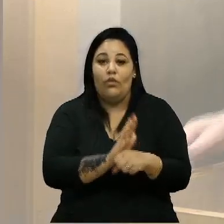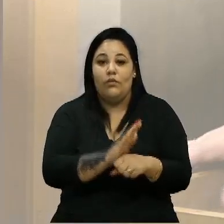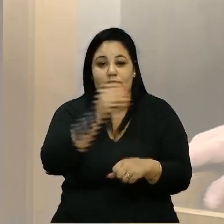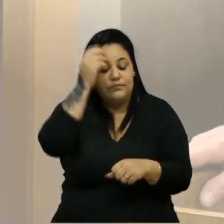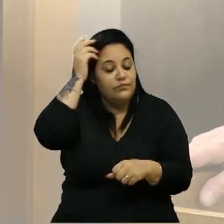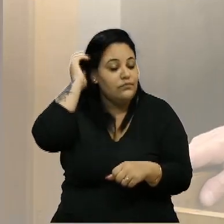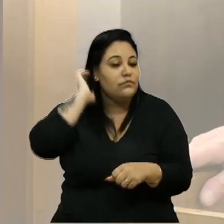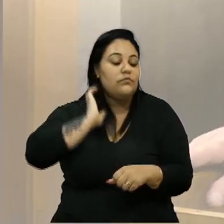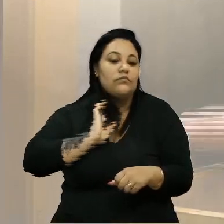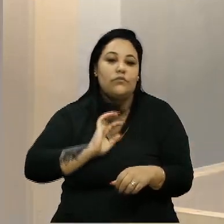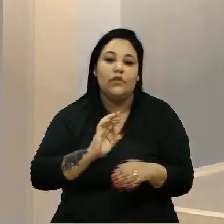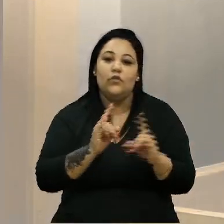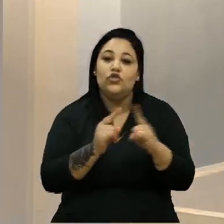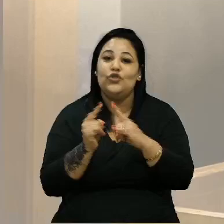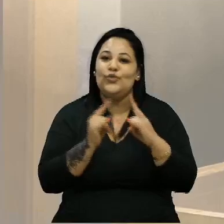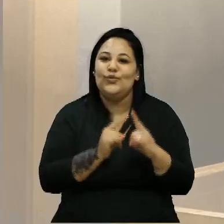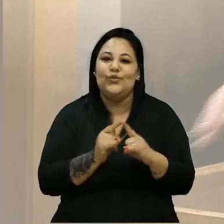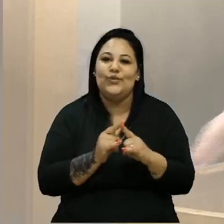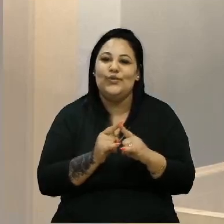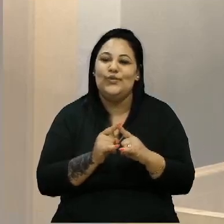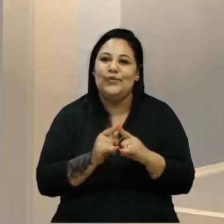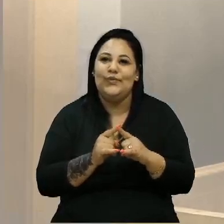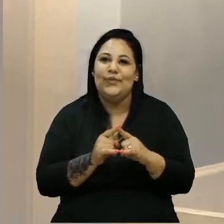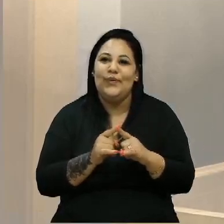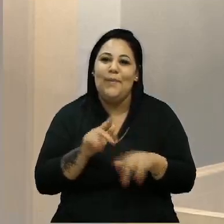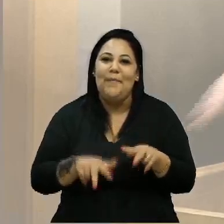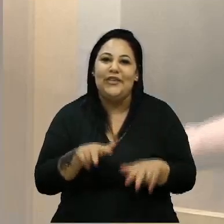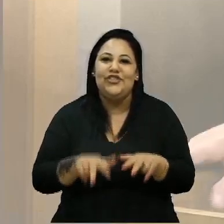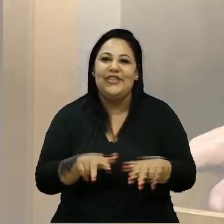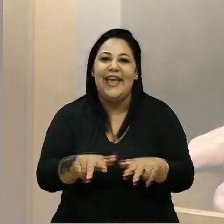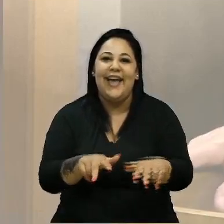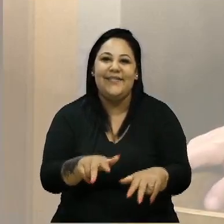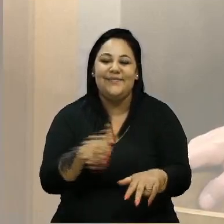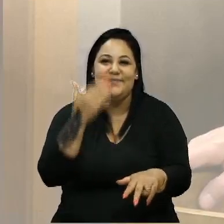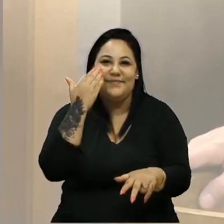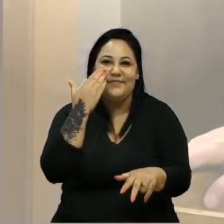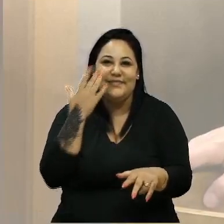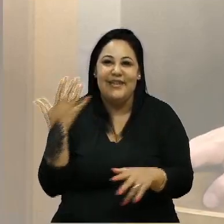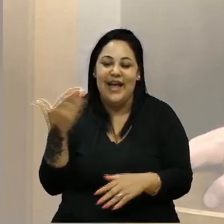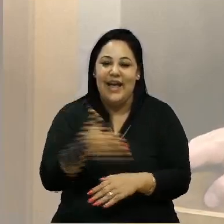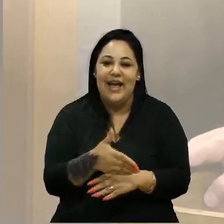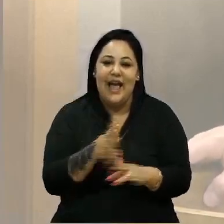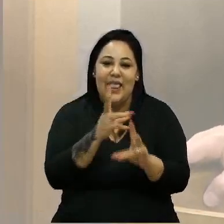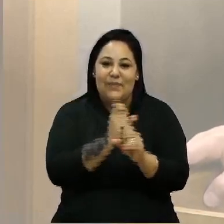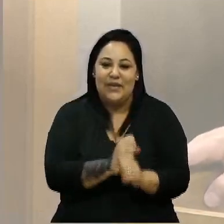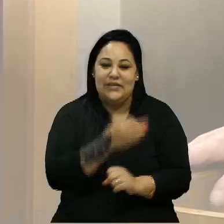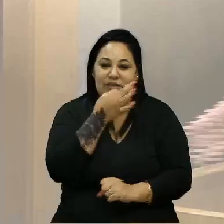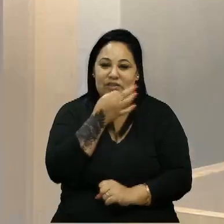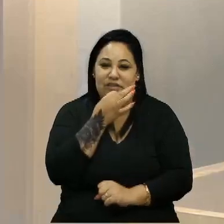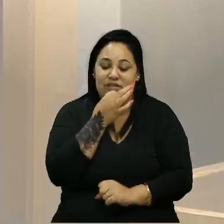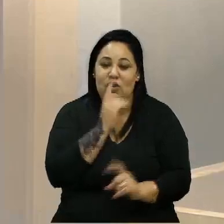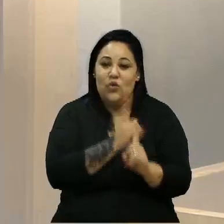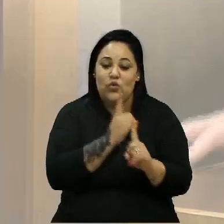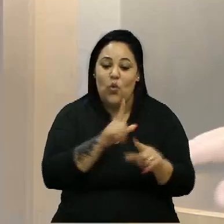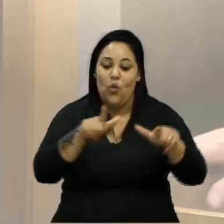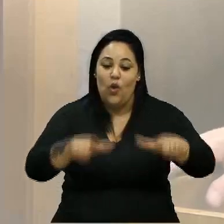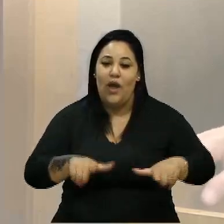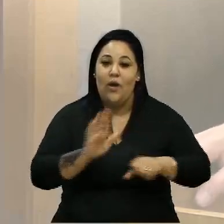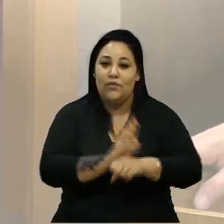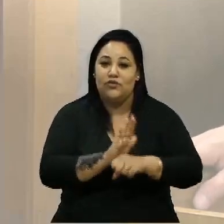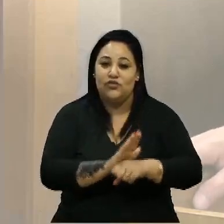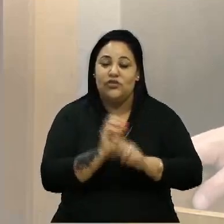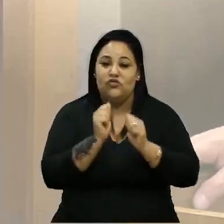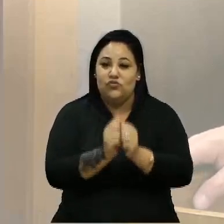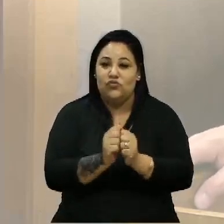Instituto Patinhas a trazer animais para Caxias, arrumamos um galpão também para ajudá-las, junto com o vereador